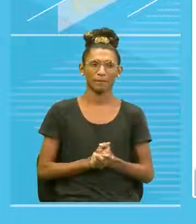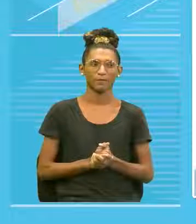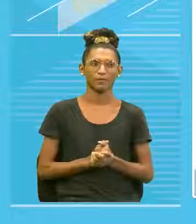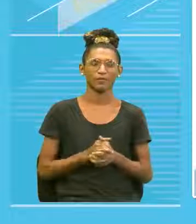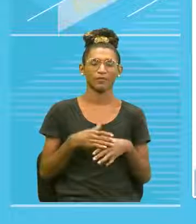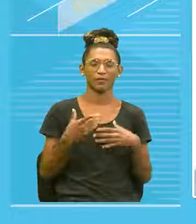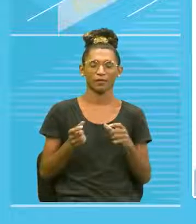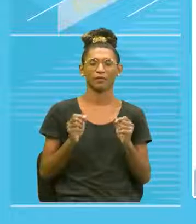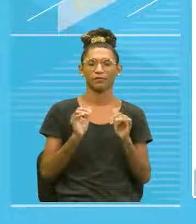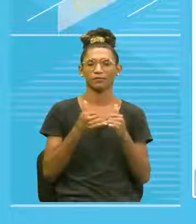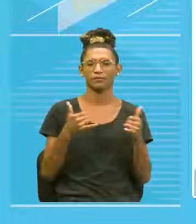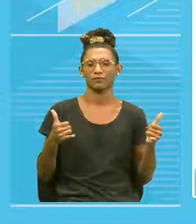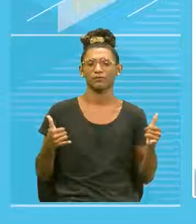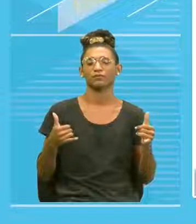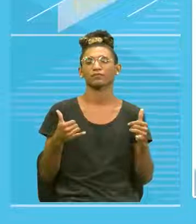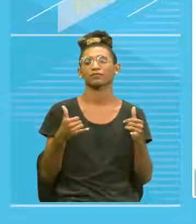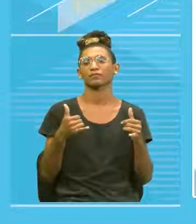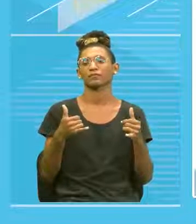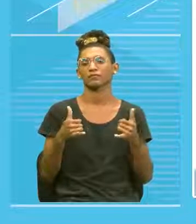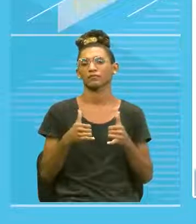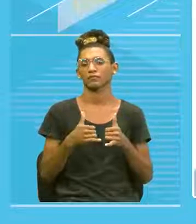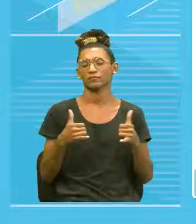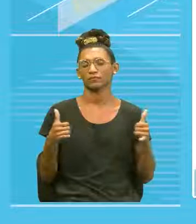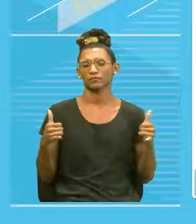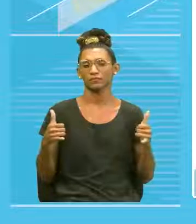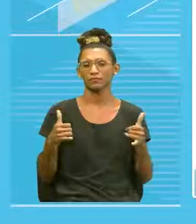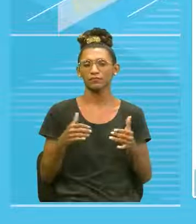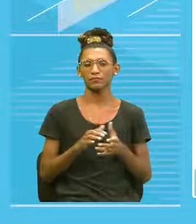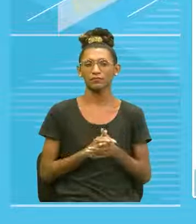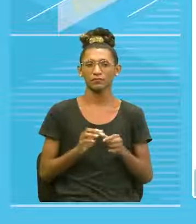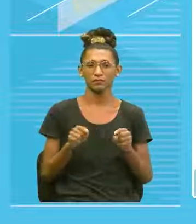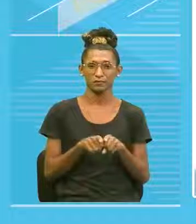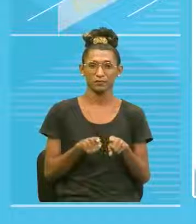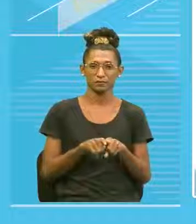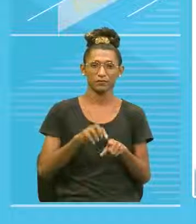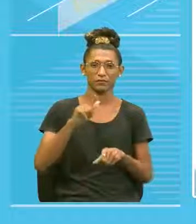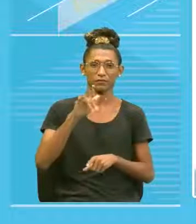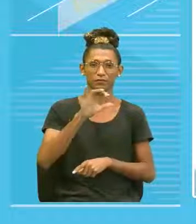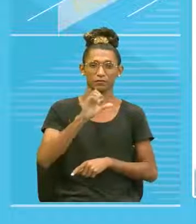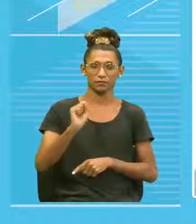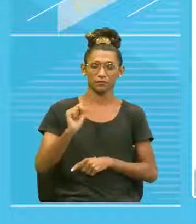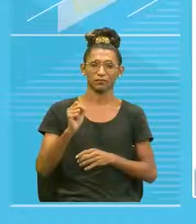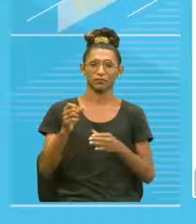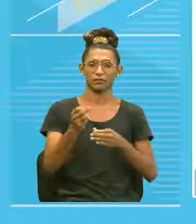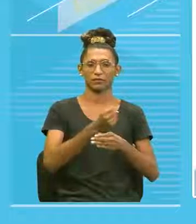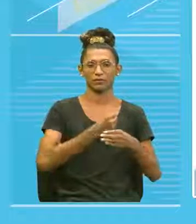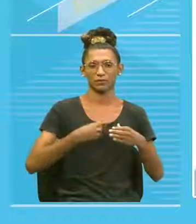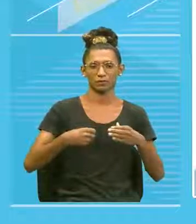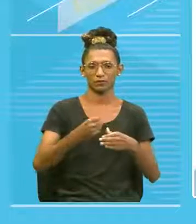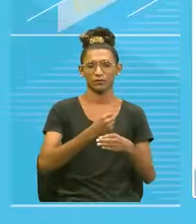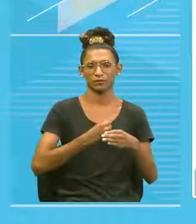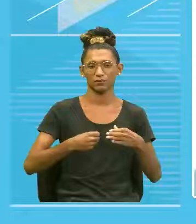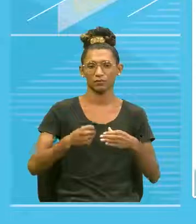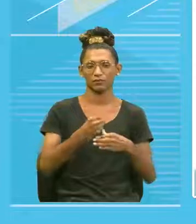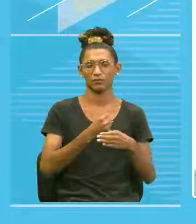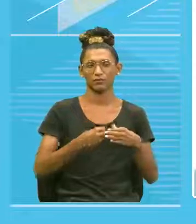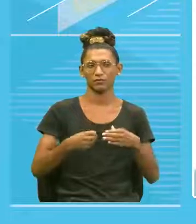o tanto a energia elétrica o quanto gás de cozinha durma